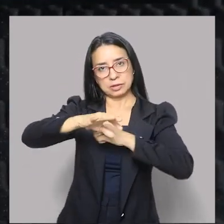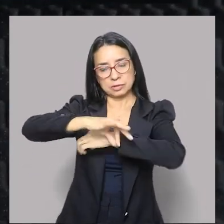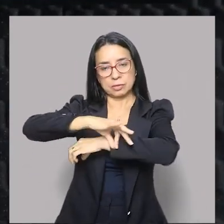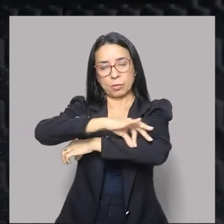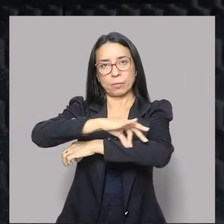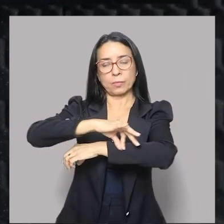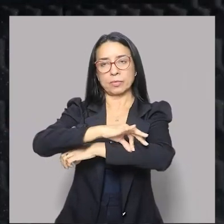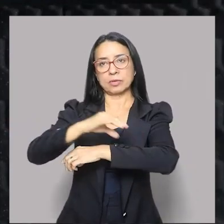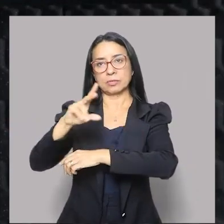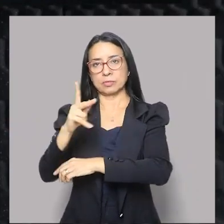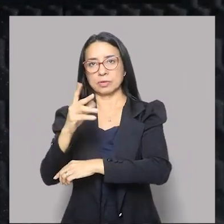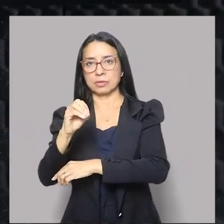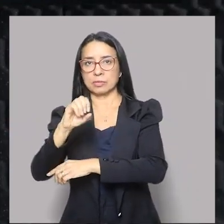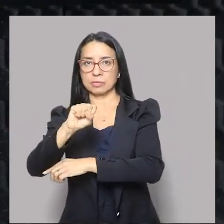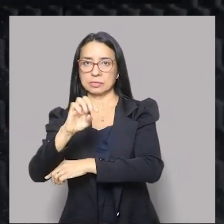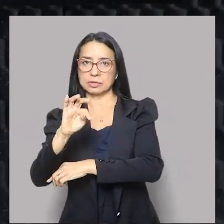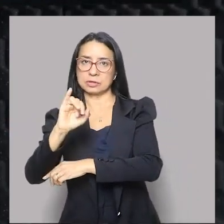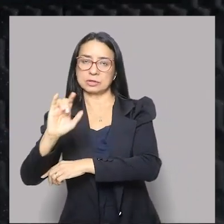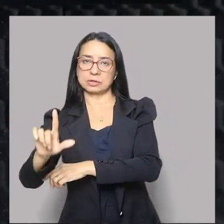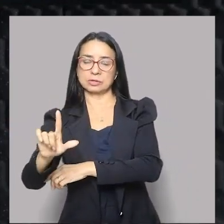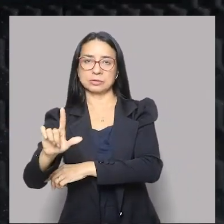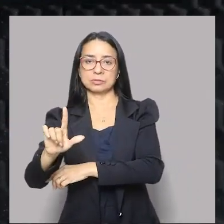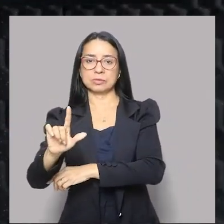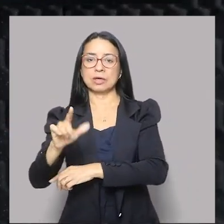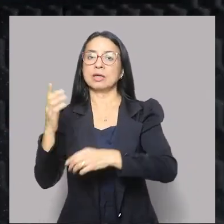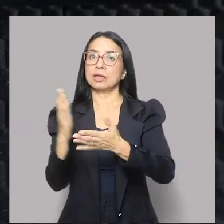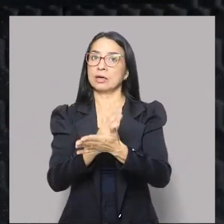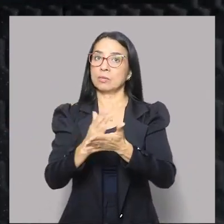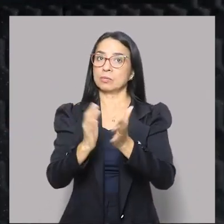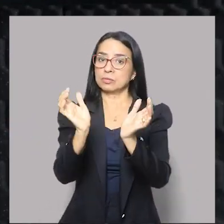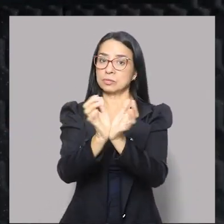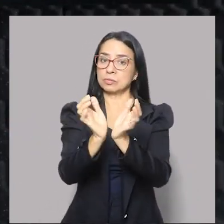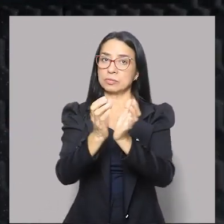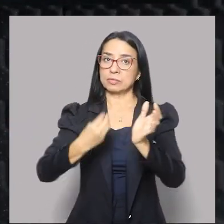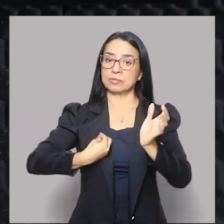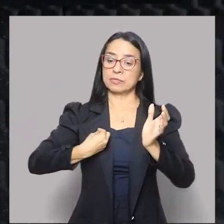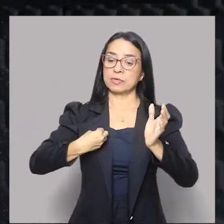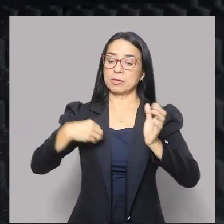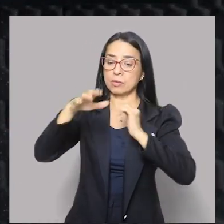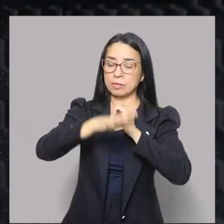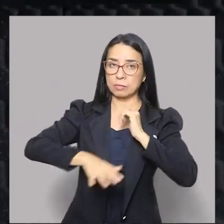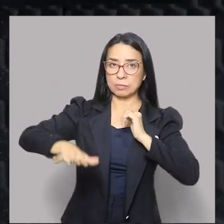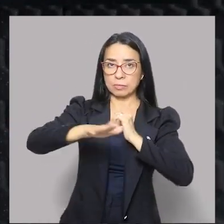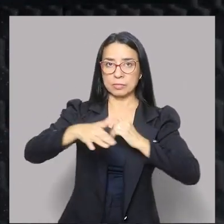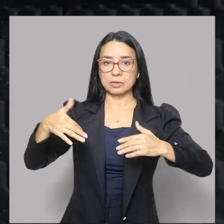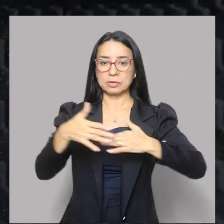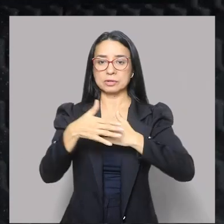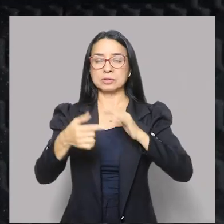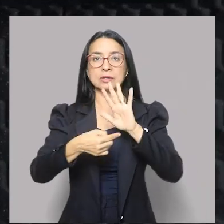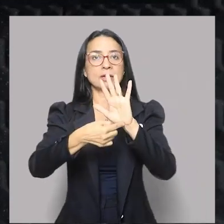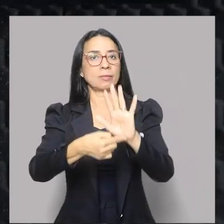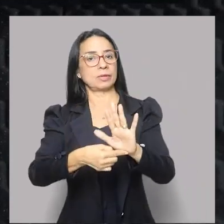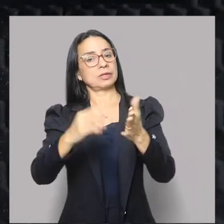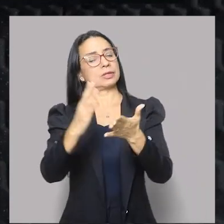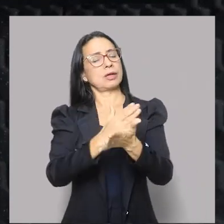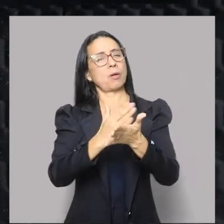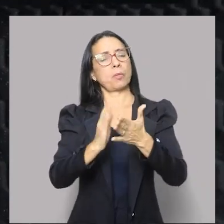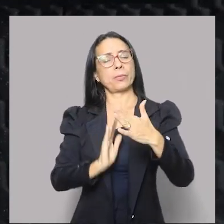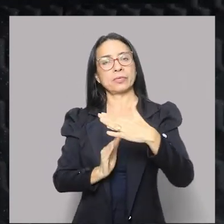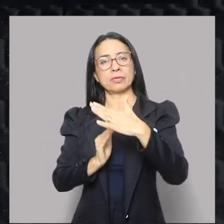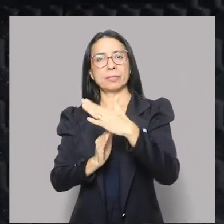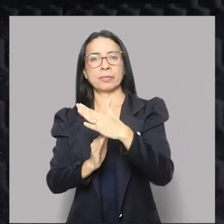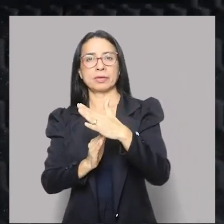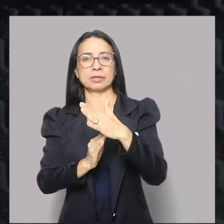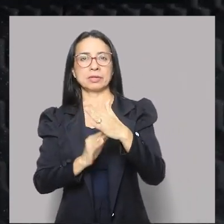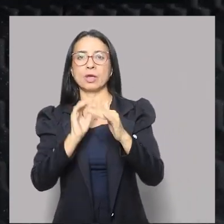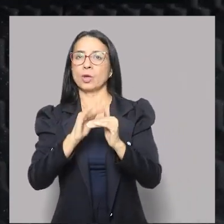hostil. E certos grupos que estão vivendo dentro do ambiente da cidade apresentam ali certas restrições. Então, todos